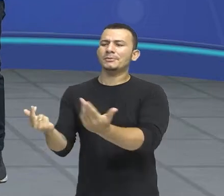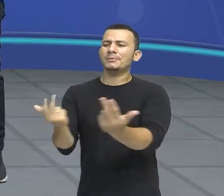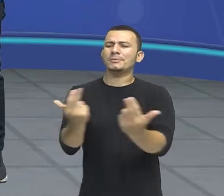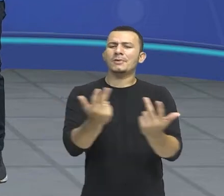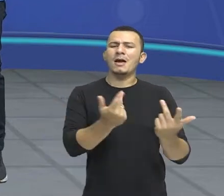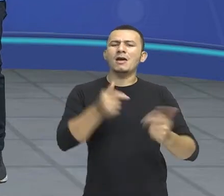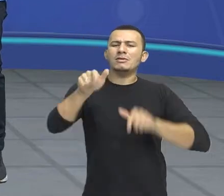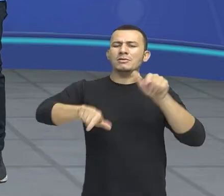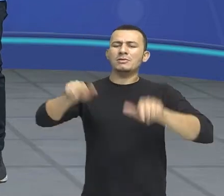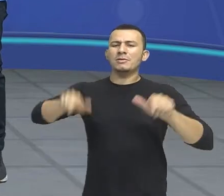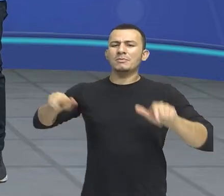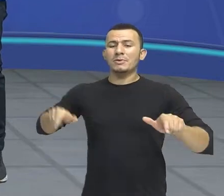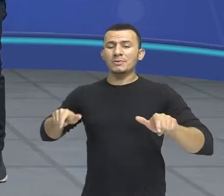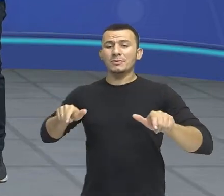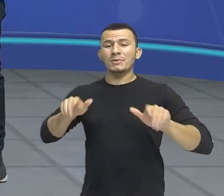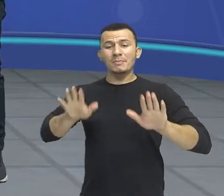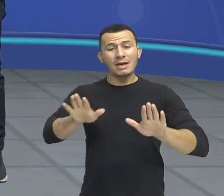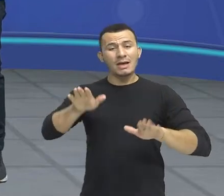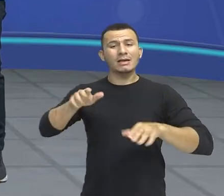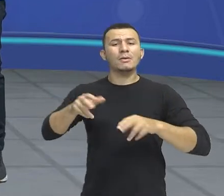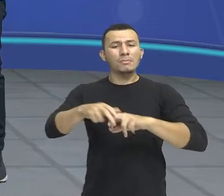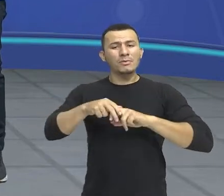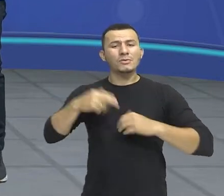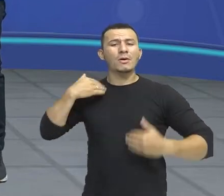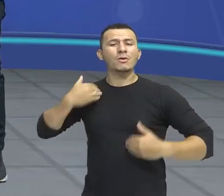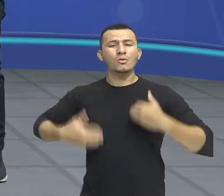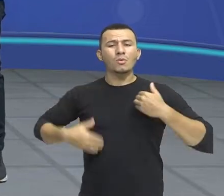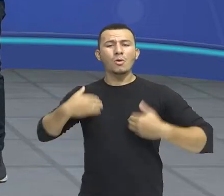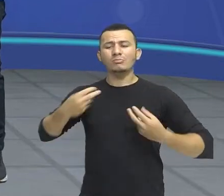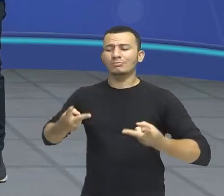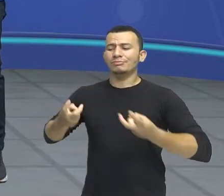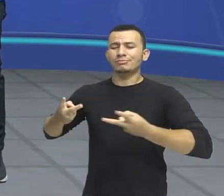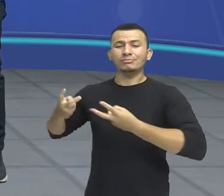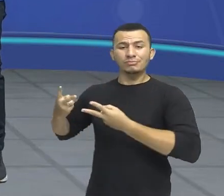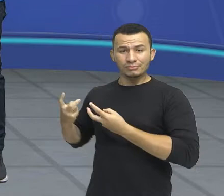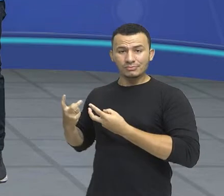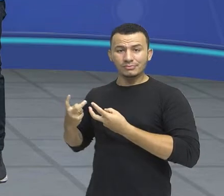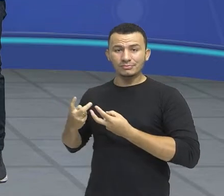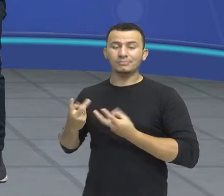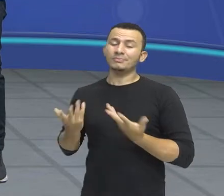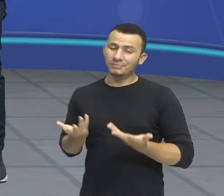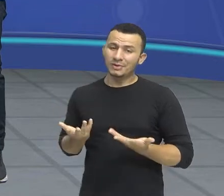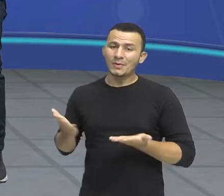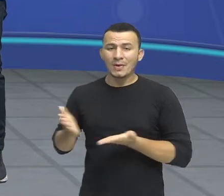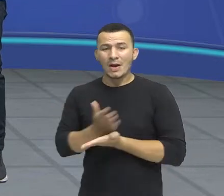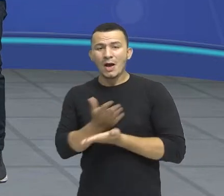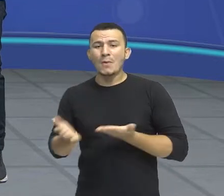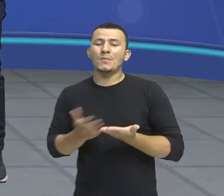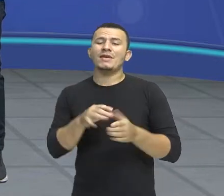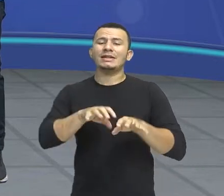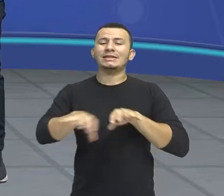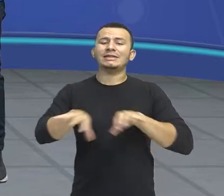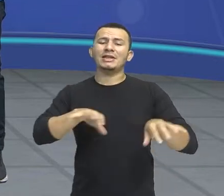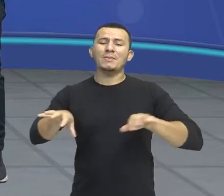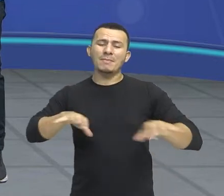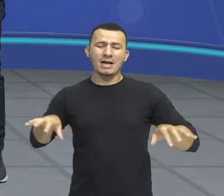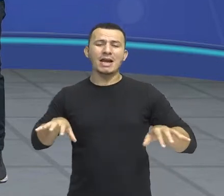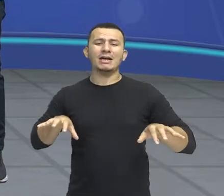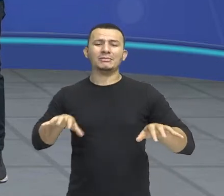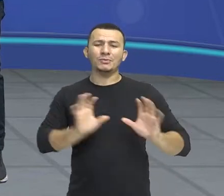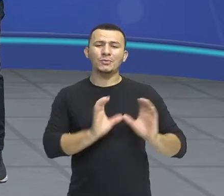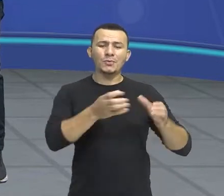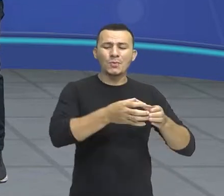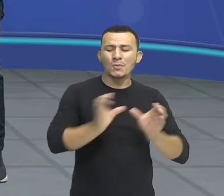generalizações para as pessoas com base no corpo delas. Isso daí muitas vezes acaba segregando as pessoas,